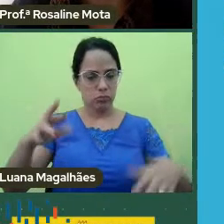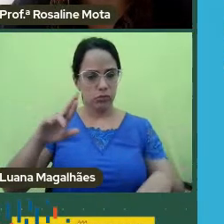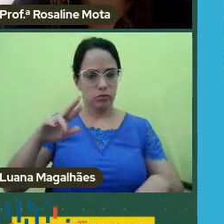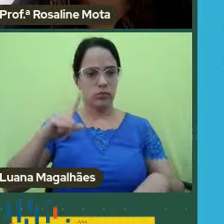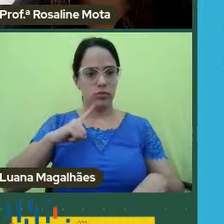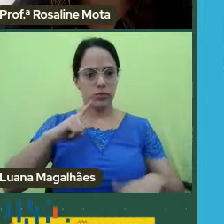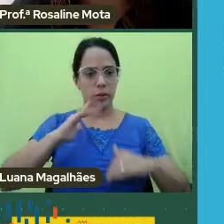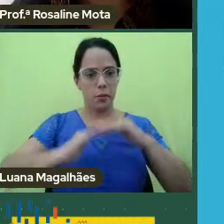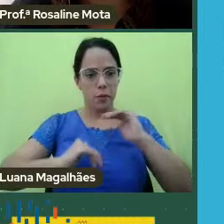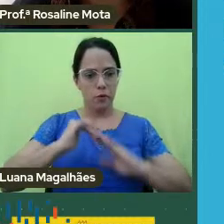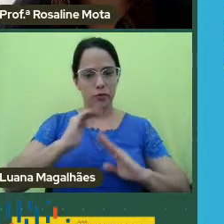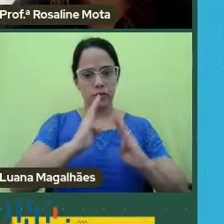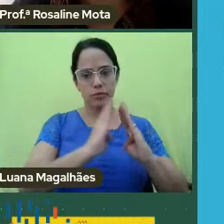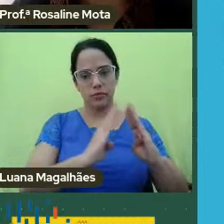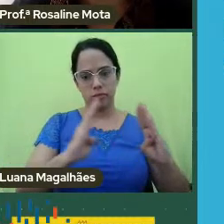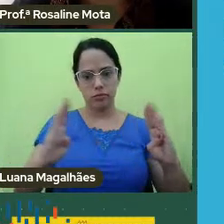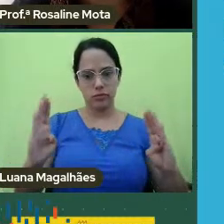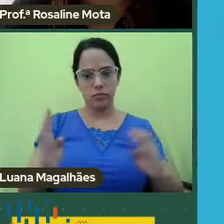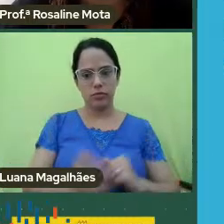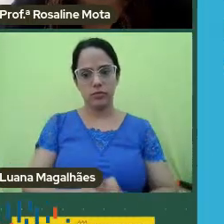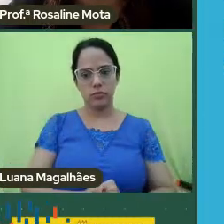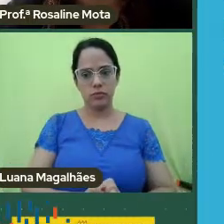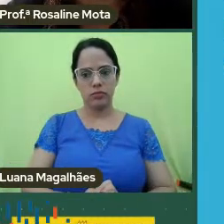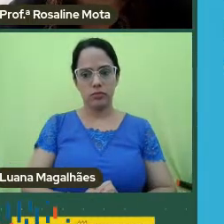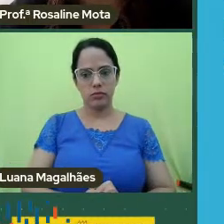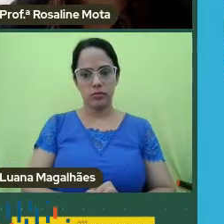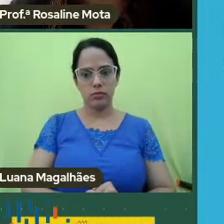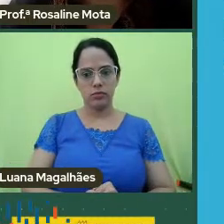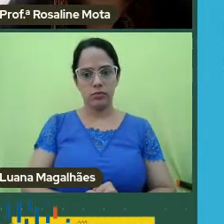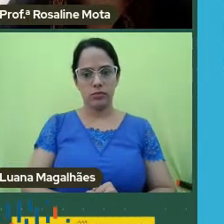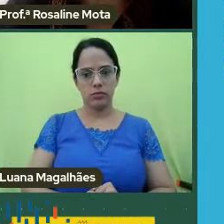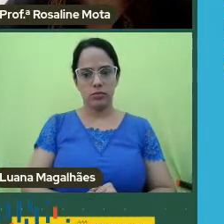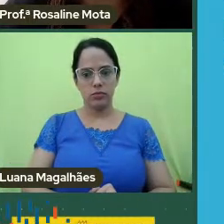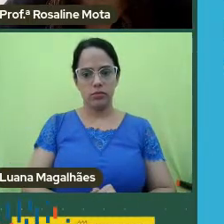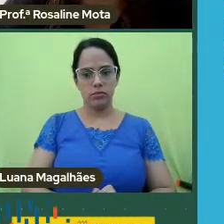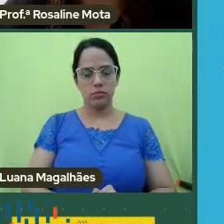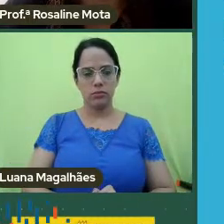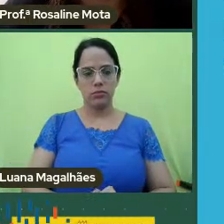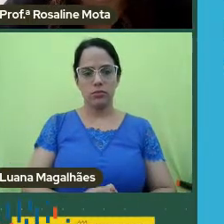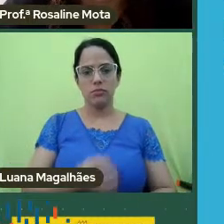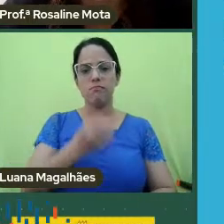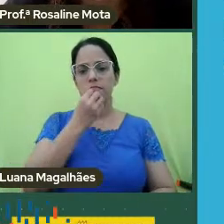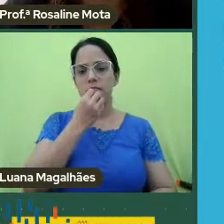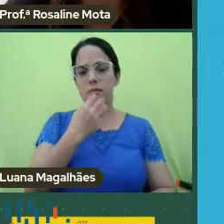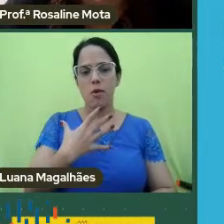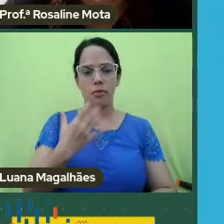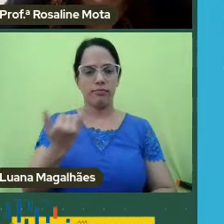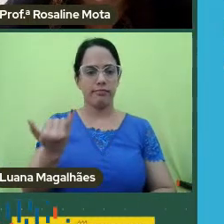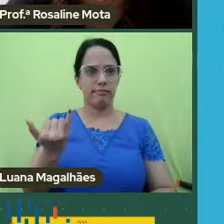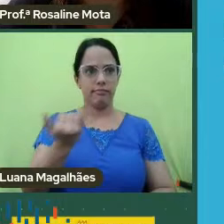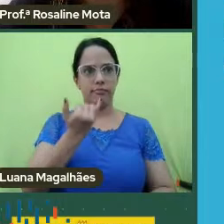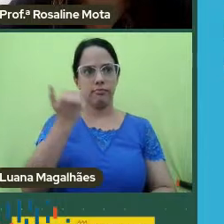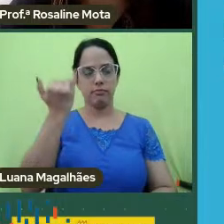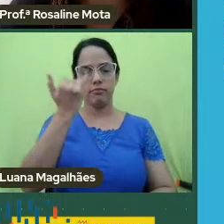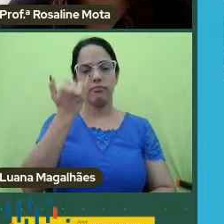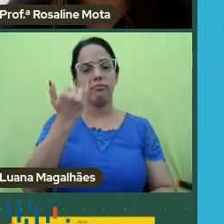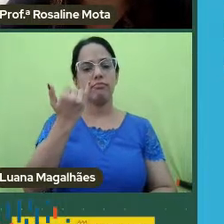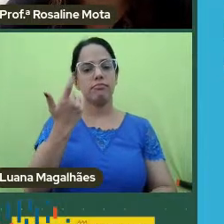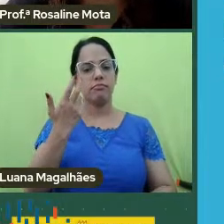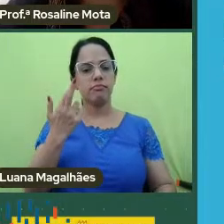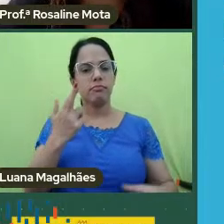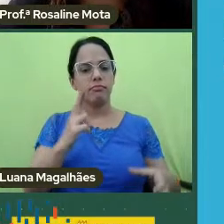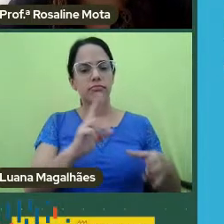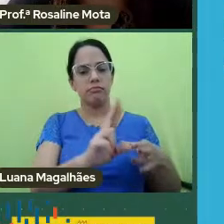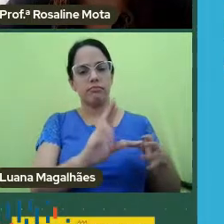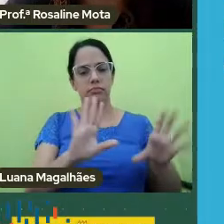bibliotecários participando, são 2 bibliotecárias participando da comissão. É muito importante garantir a representatividade da